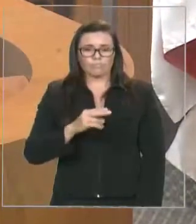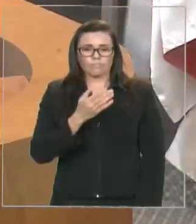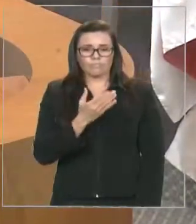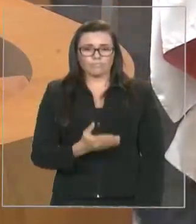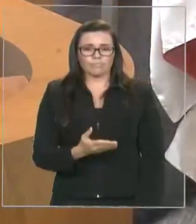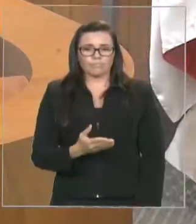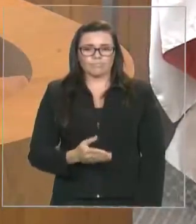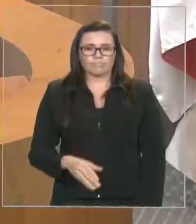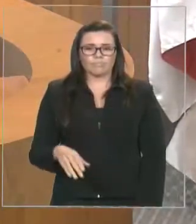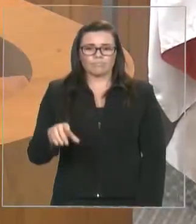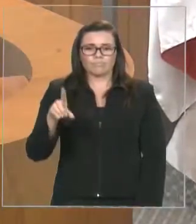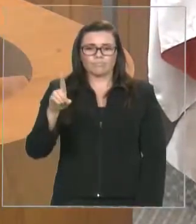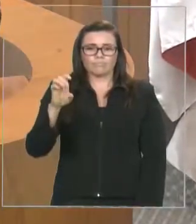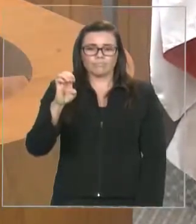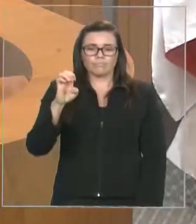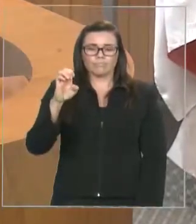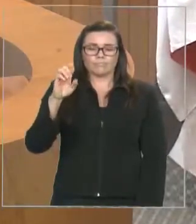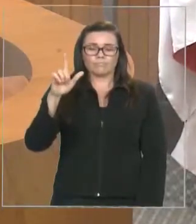bem-vindo, Deusdete.